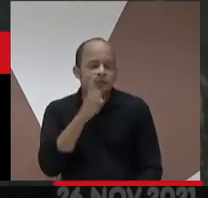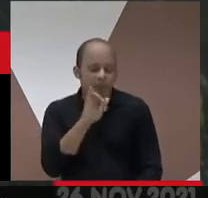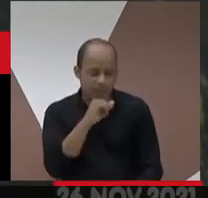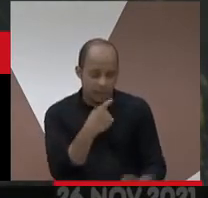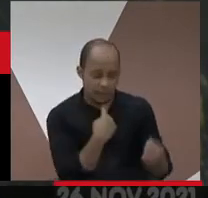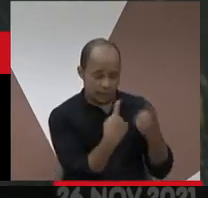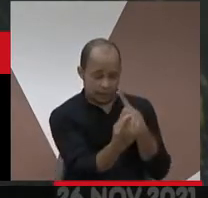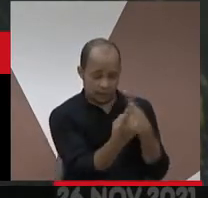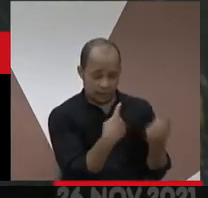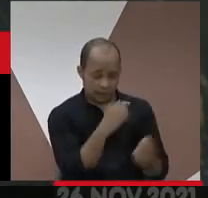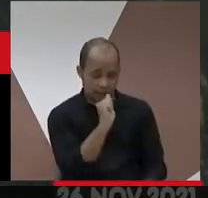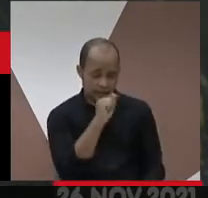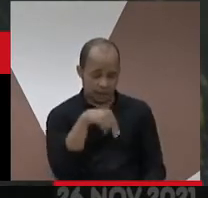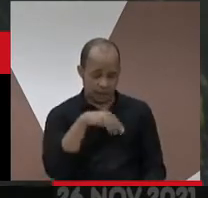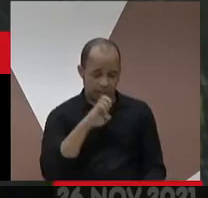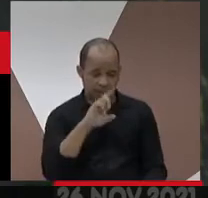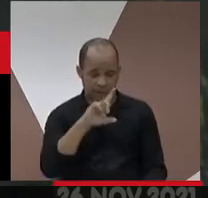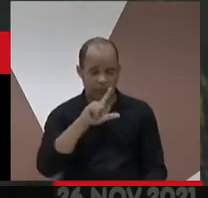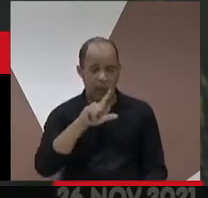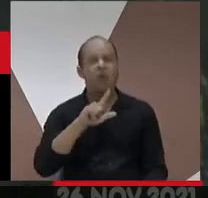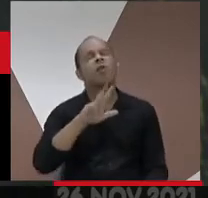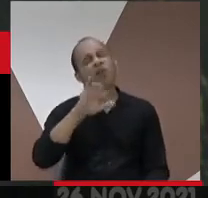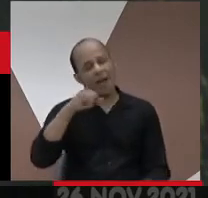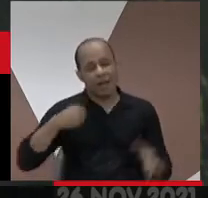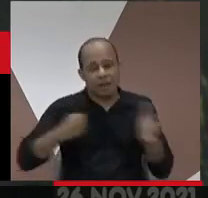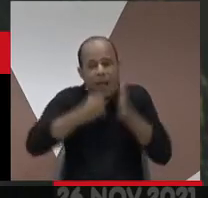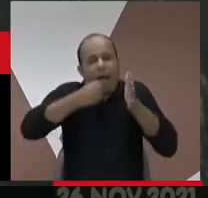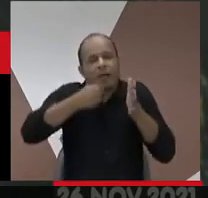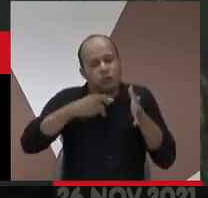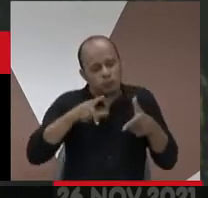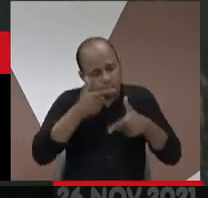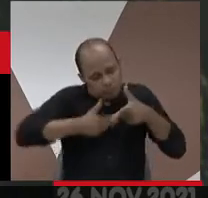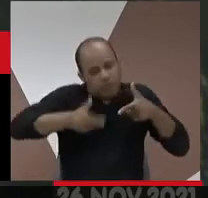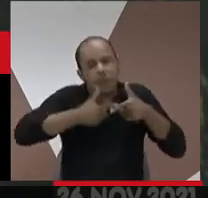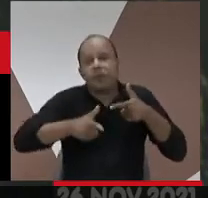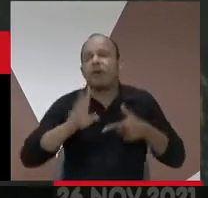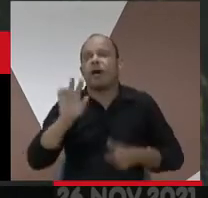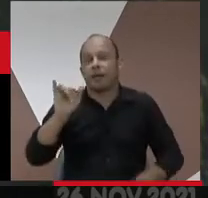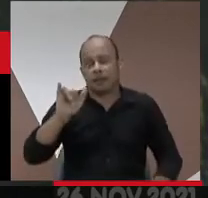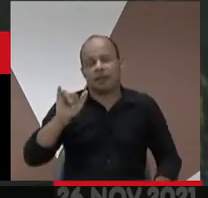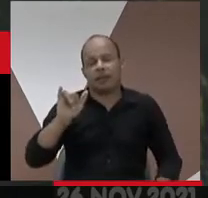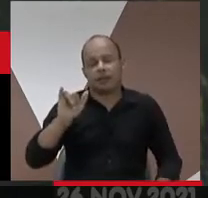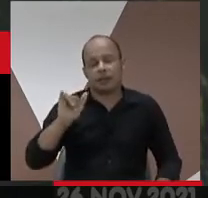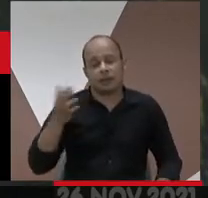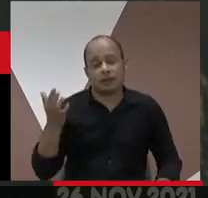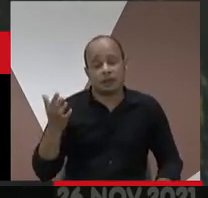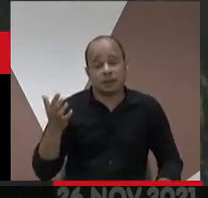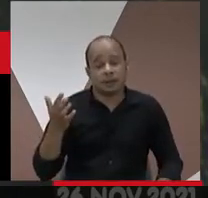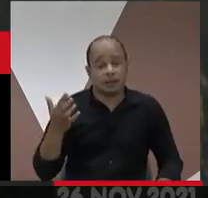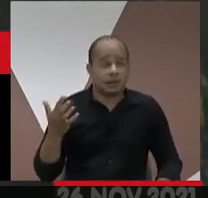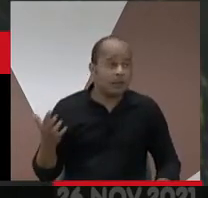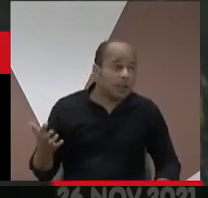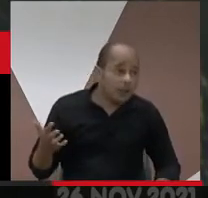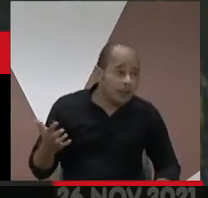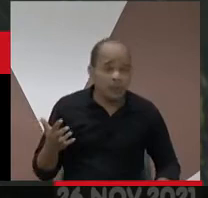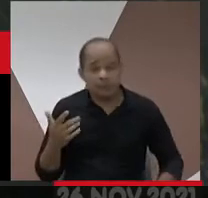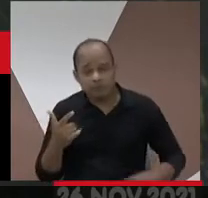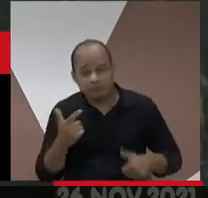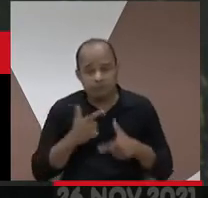impacto, de alguma forma. Não tem solução para resolver algum problema na região